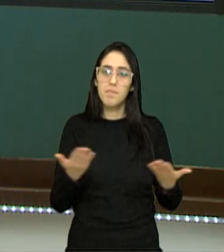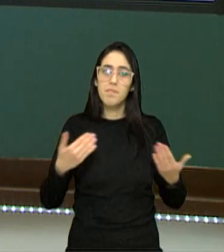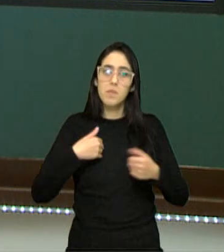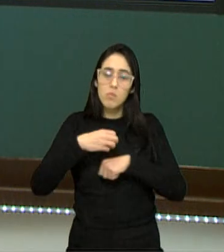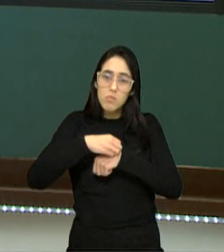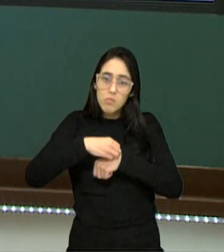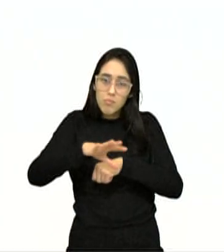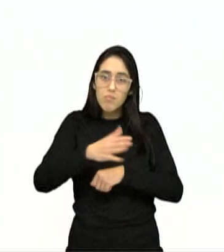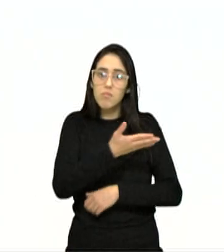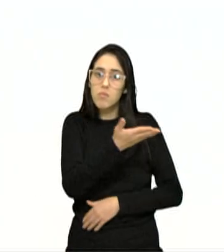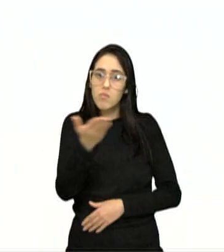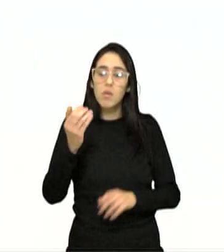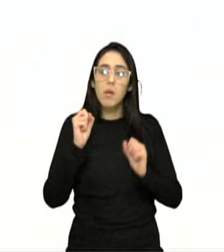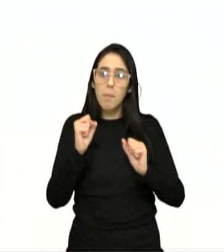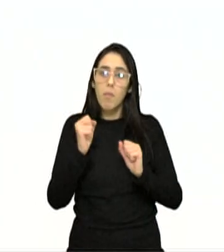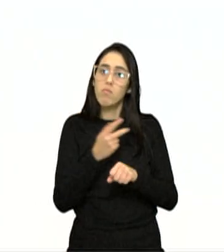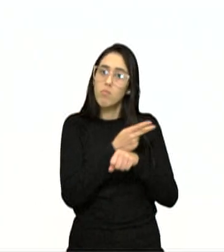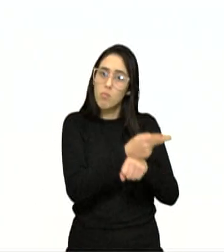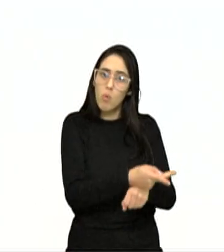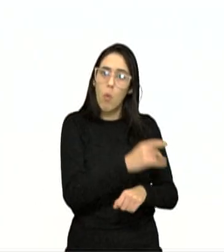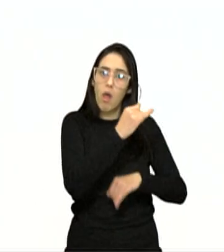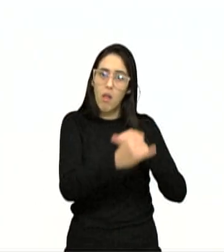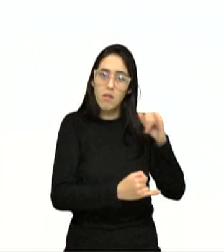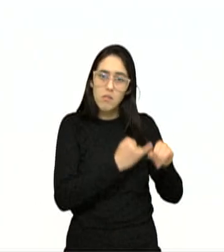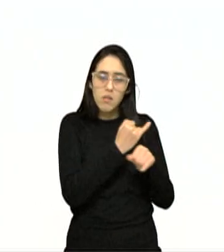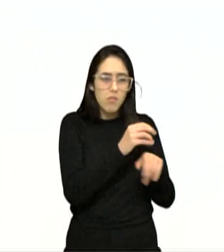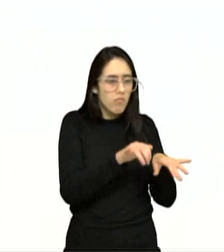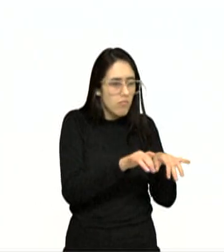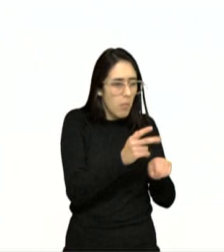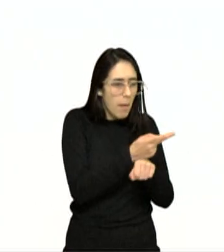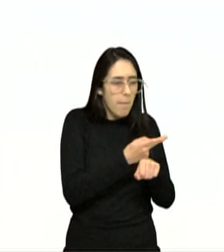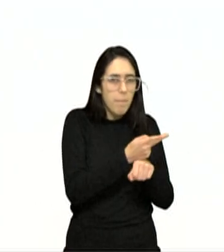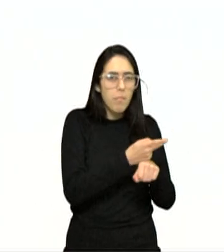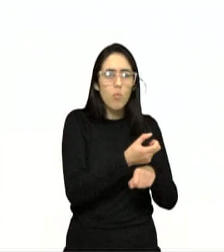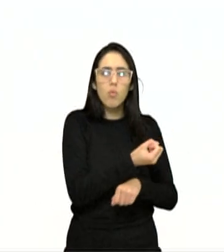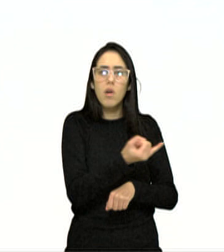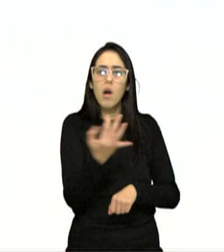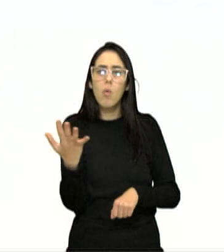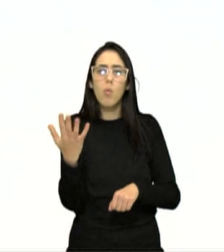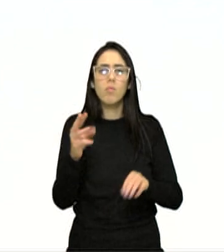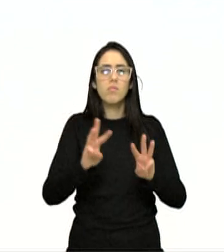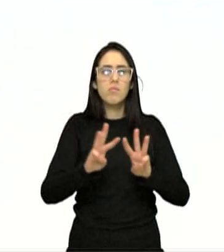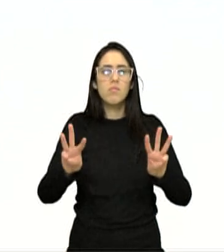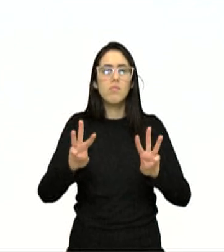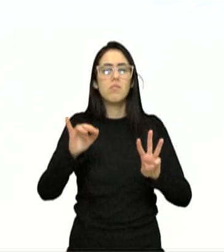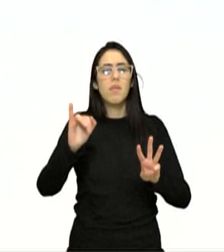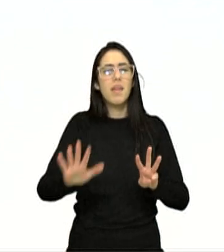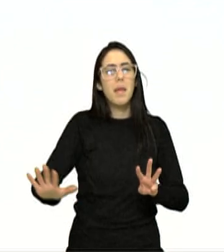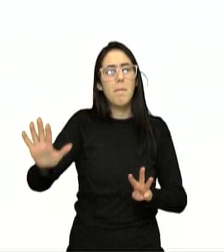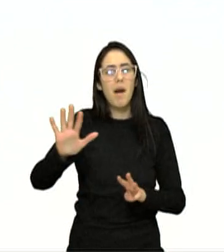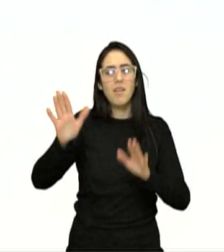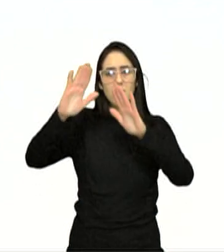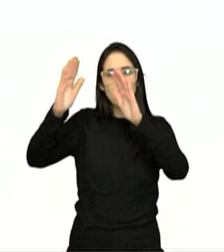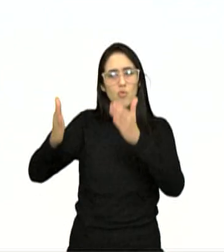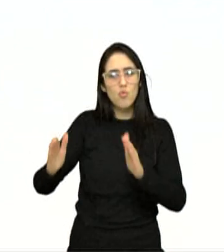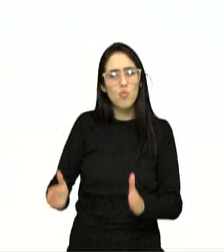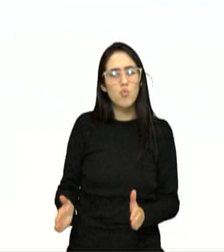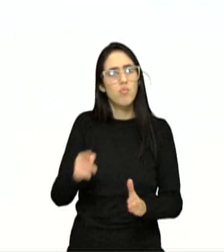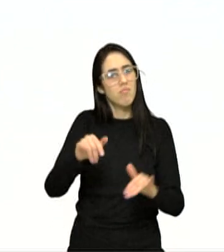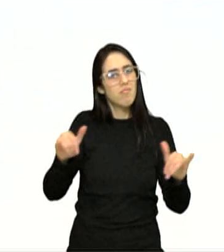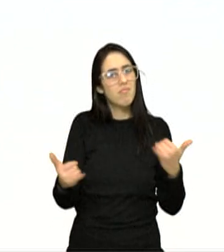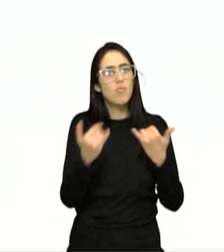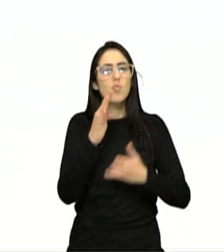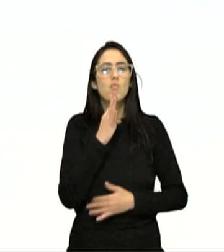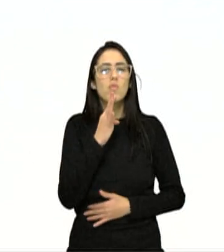pedir para que você acesse a web e visite algumas páginas que contenham um pouco mais de imagens das pinturas, esculturas e